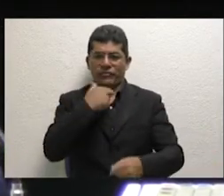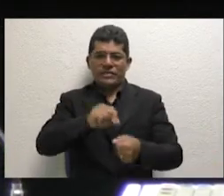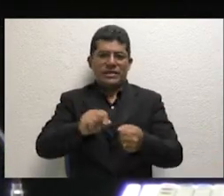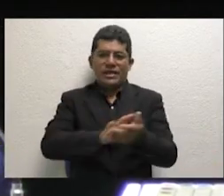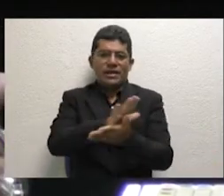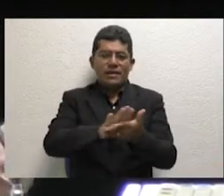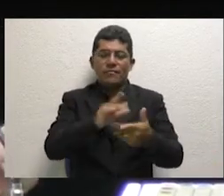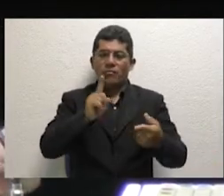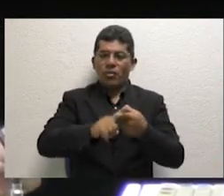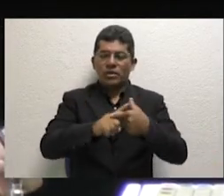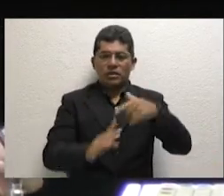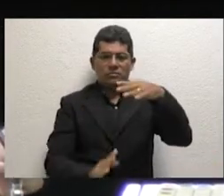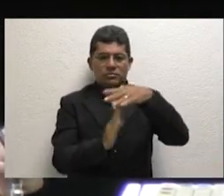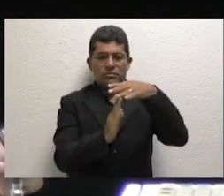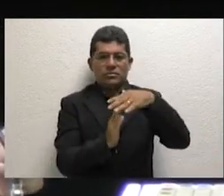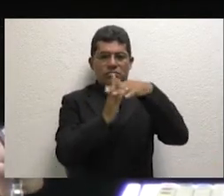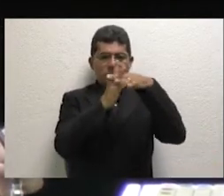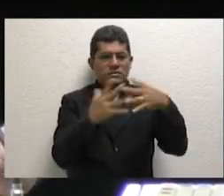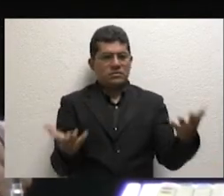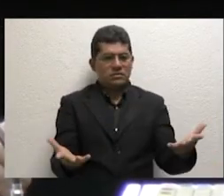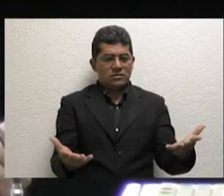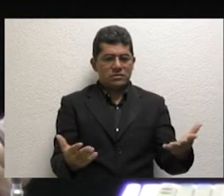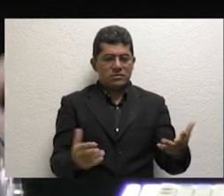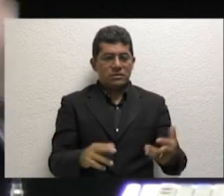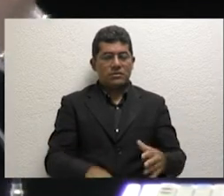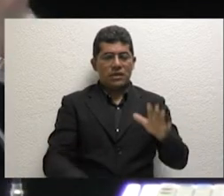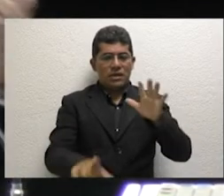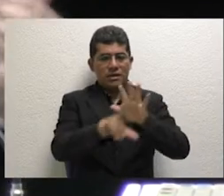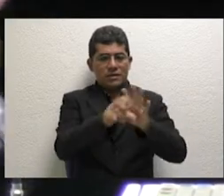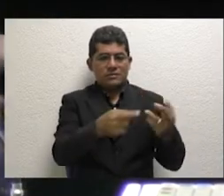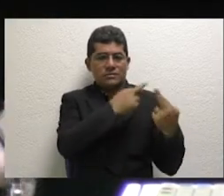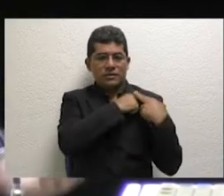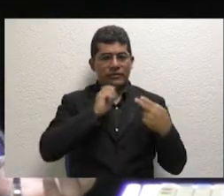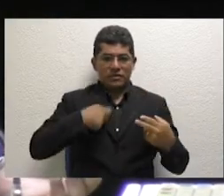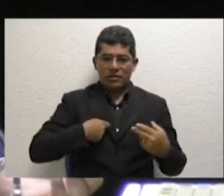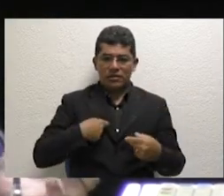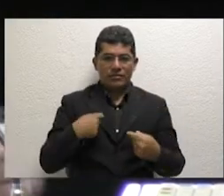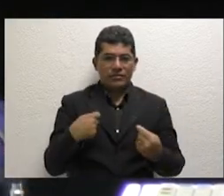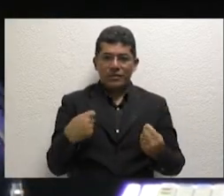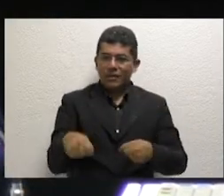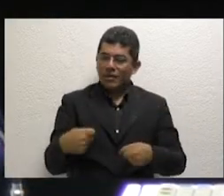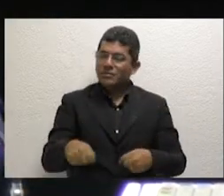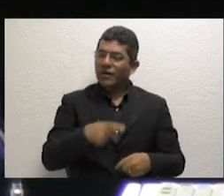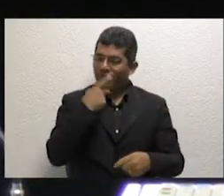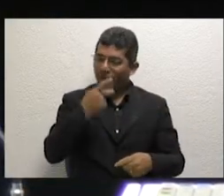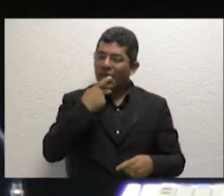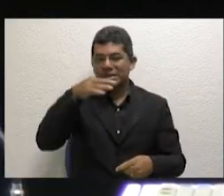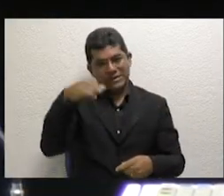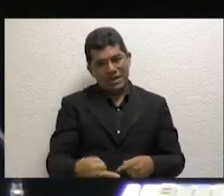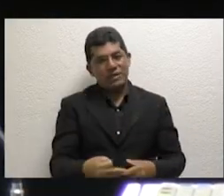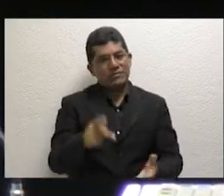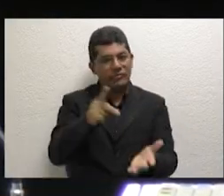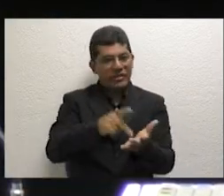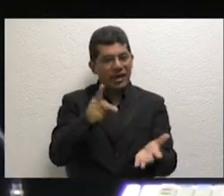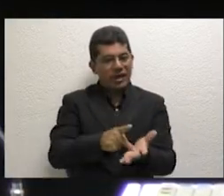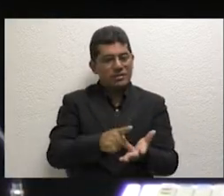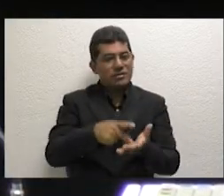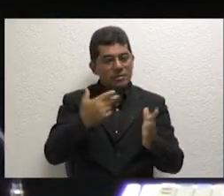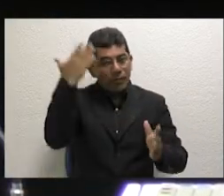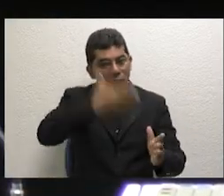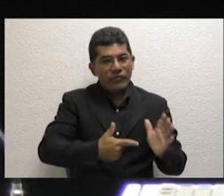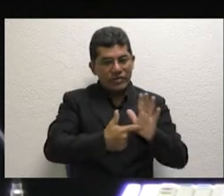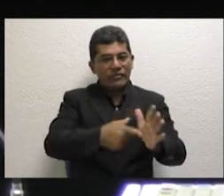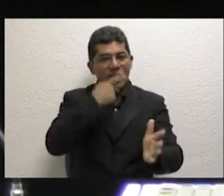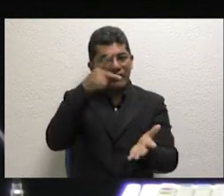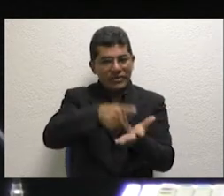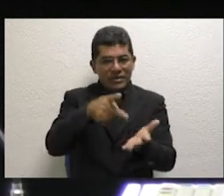no limite da responsabilidade fiscal quer dizer ele tem que ajustar pelo menos o discurso não está correto isso e dizer aos